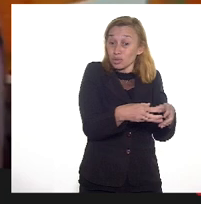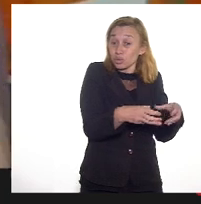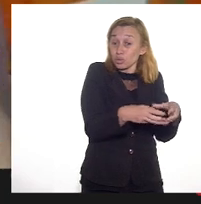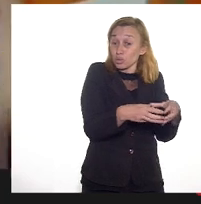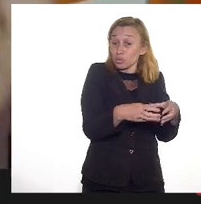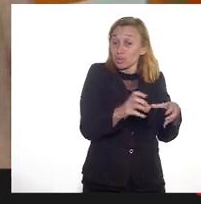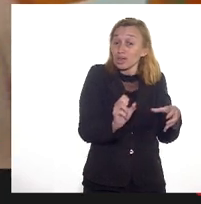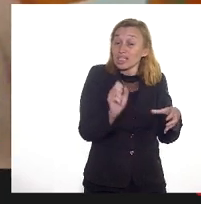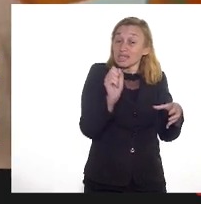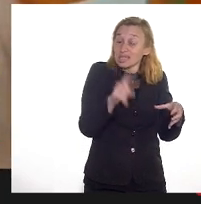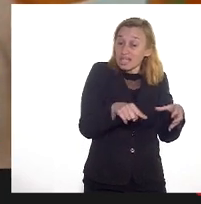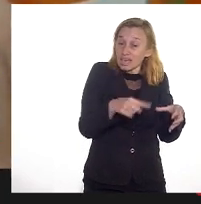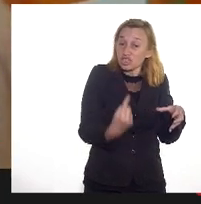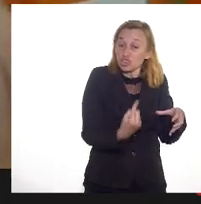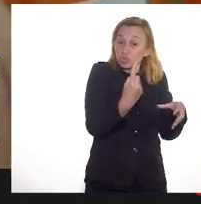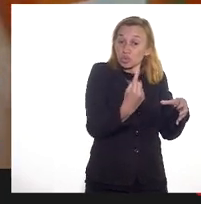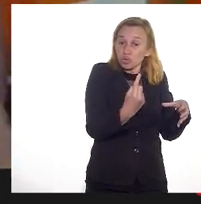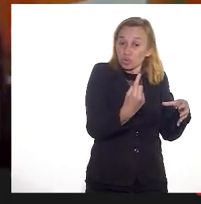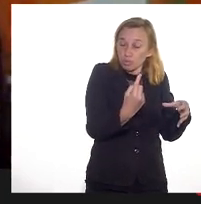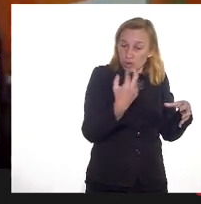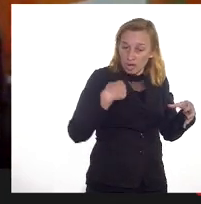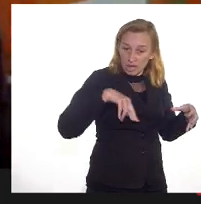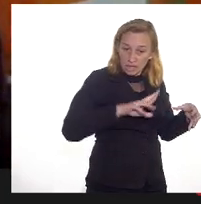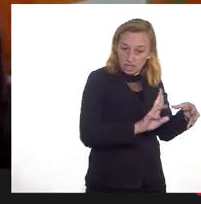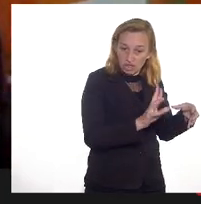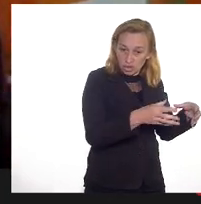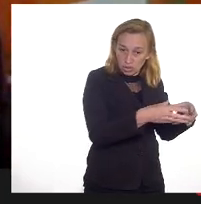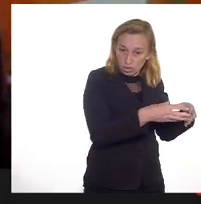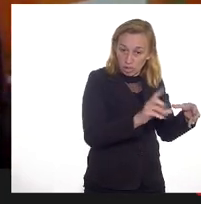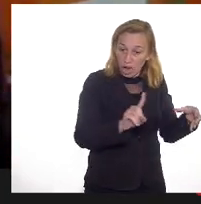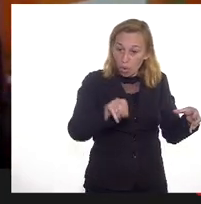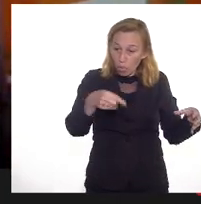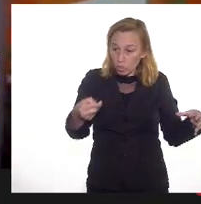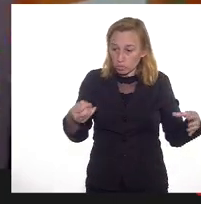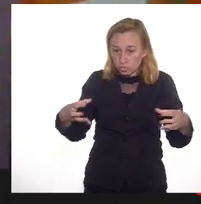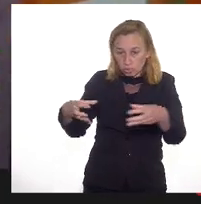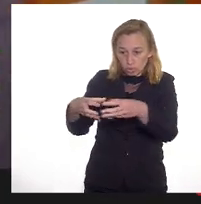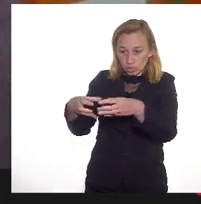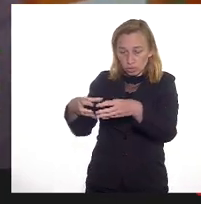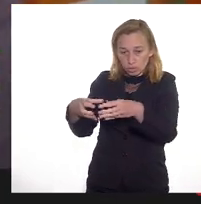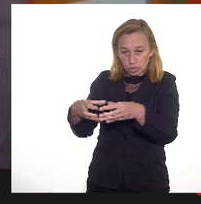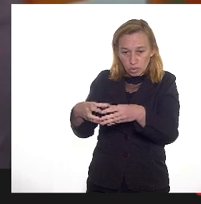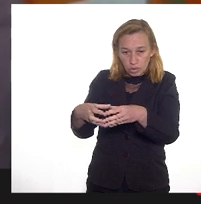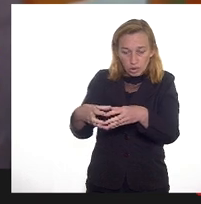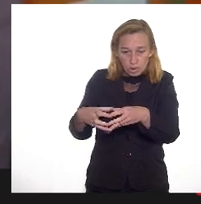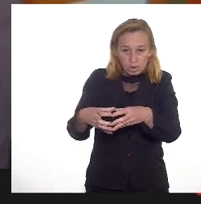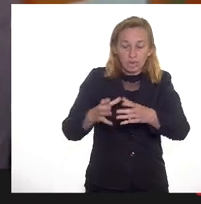uma coisa de um grupo religioso a outro grupo, né?